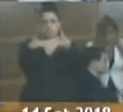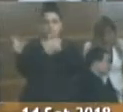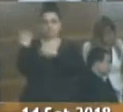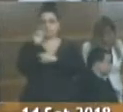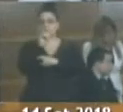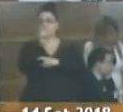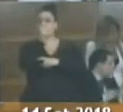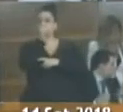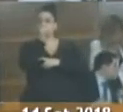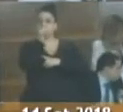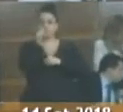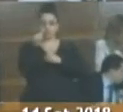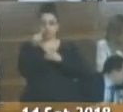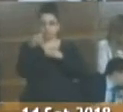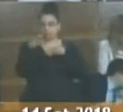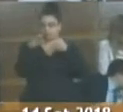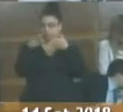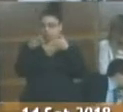vier